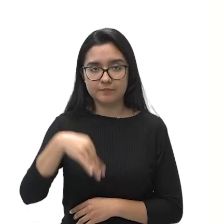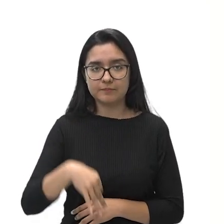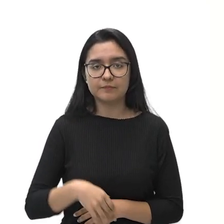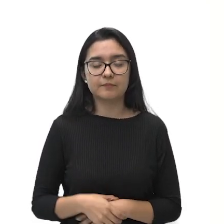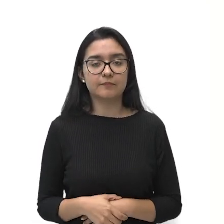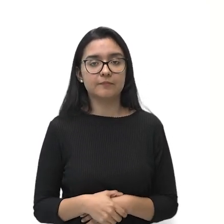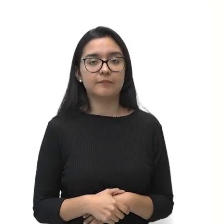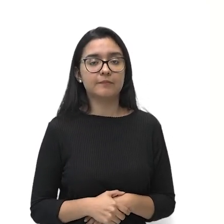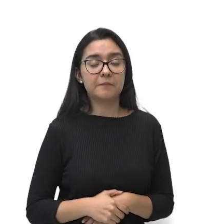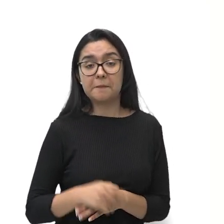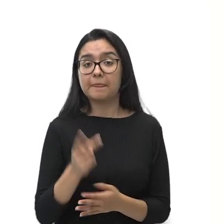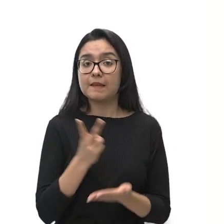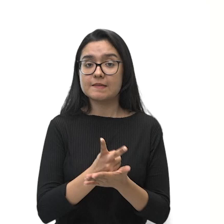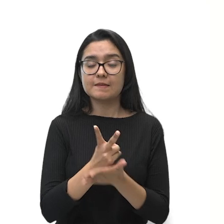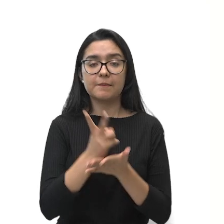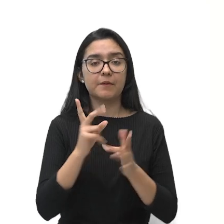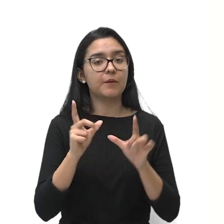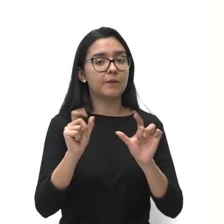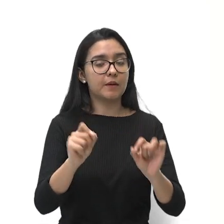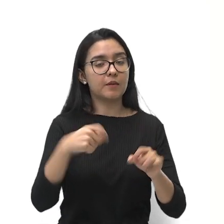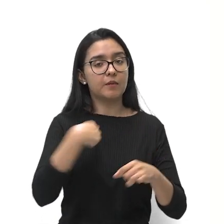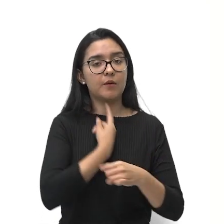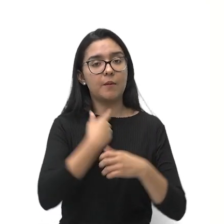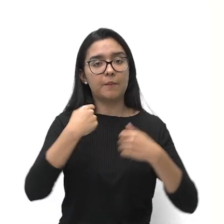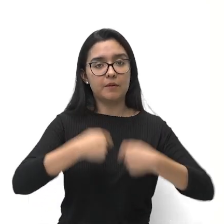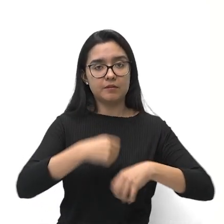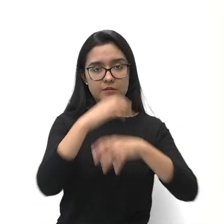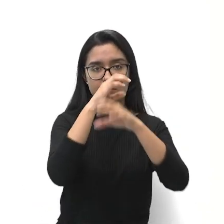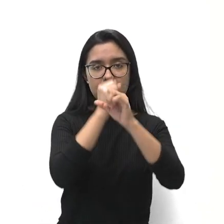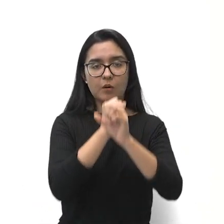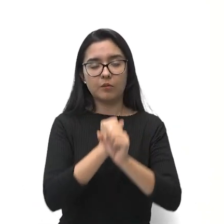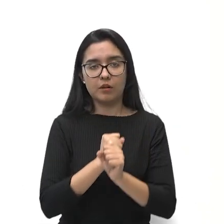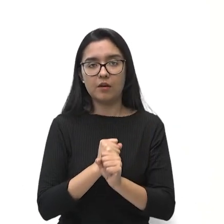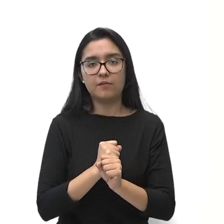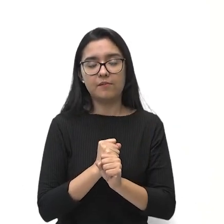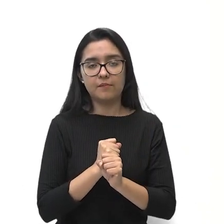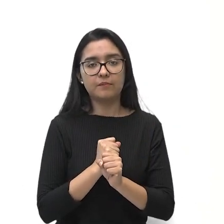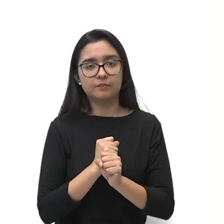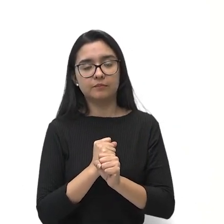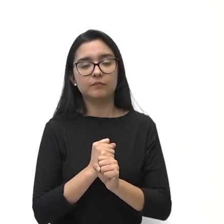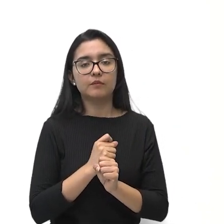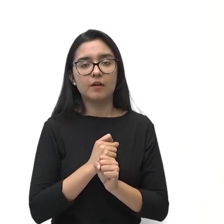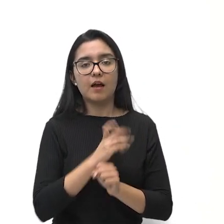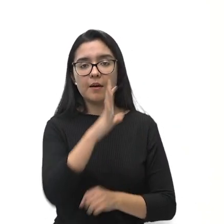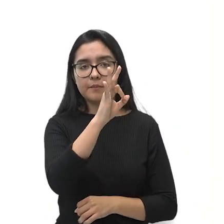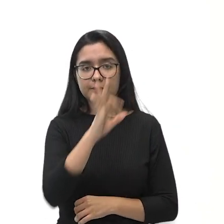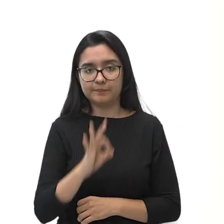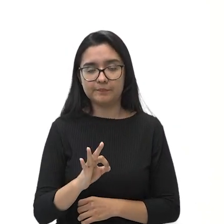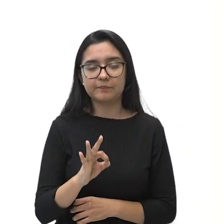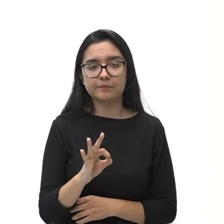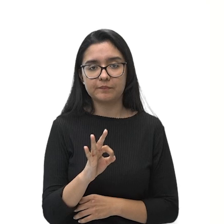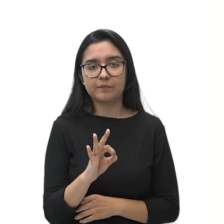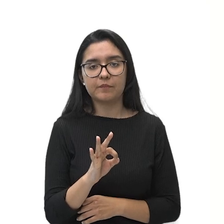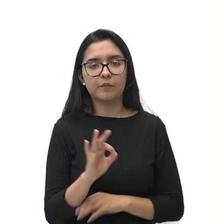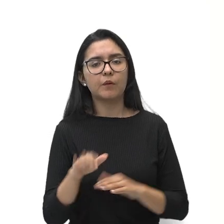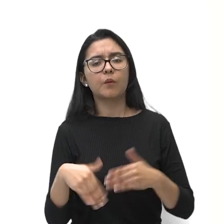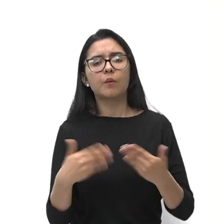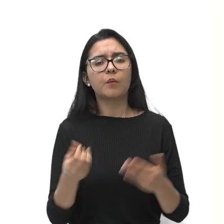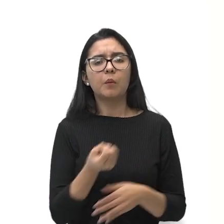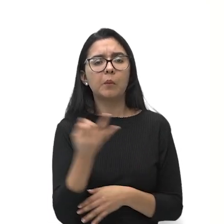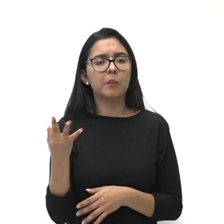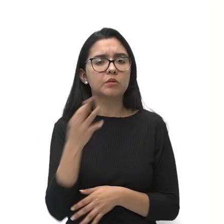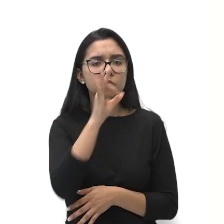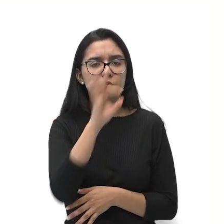Então, toda vez que nós precisarmos calcular, né, a taxa de variação, quantos por cento